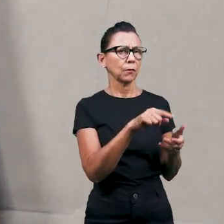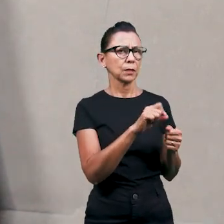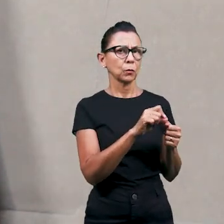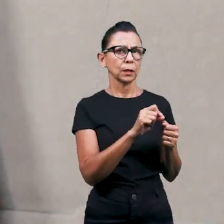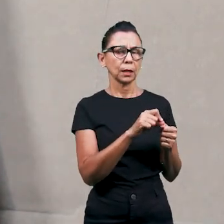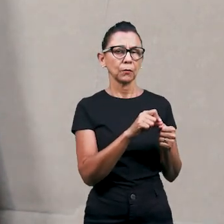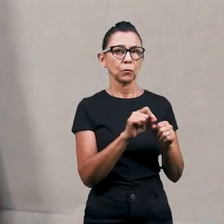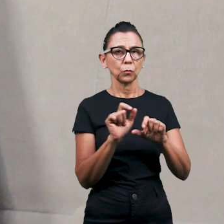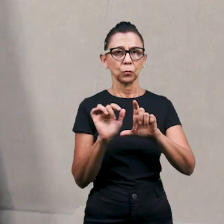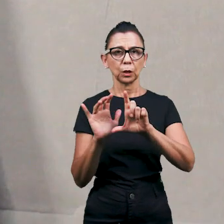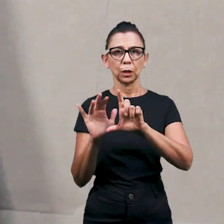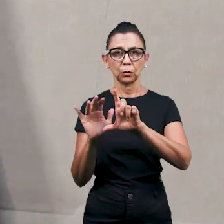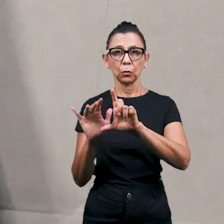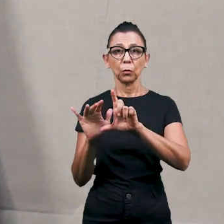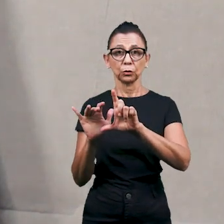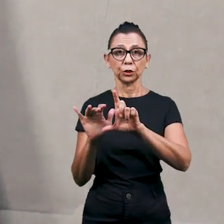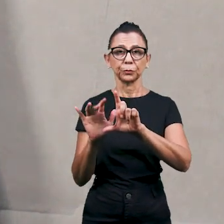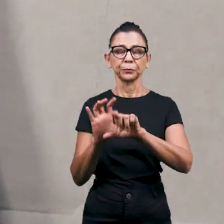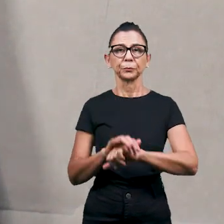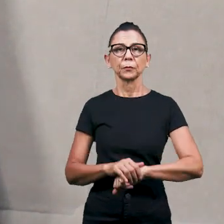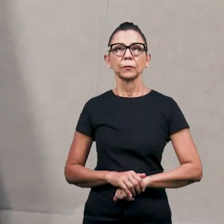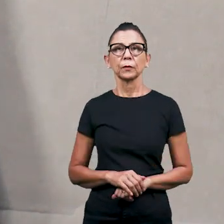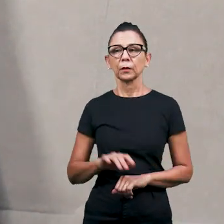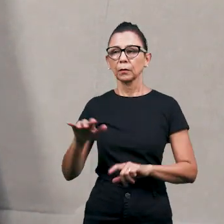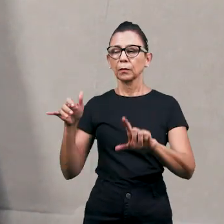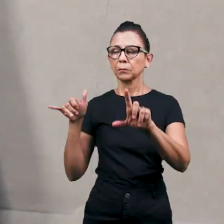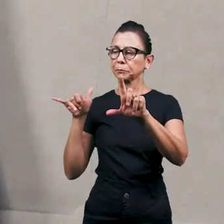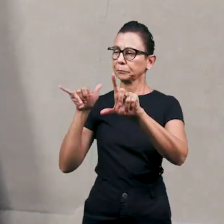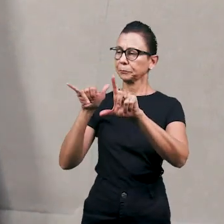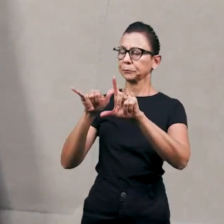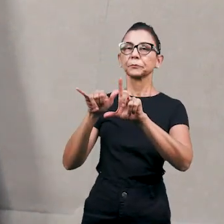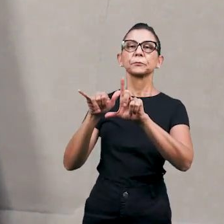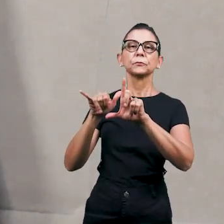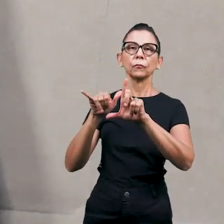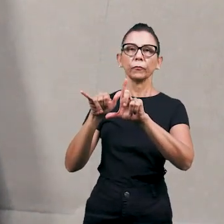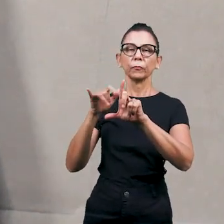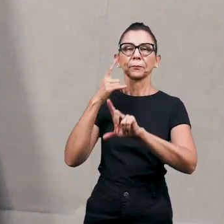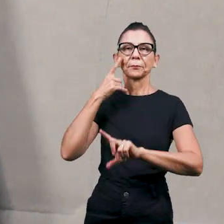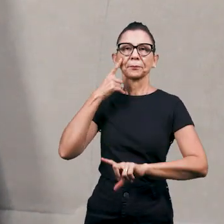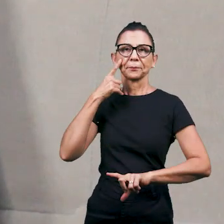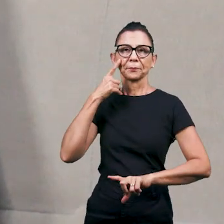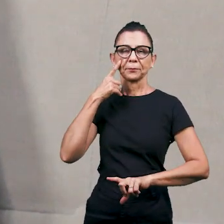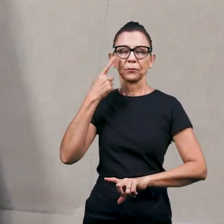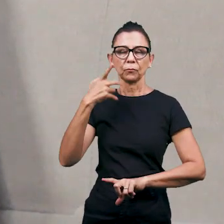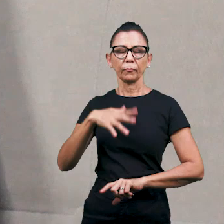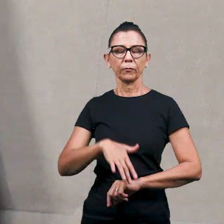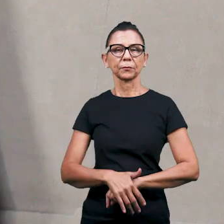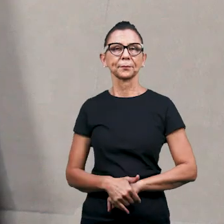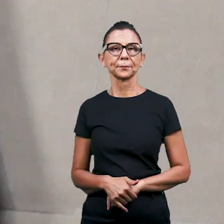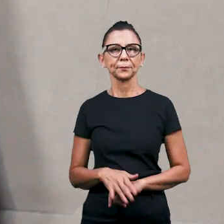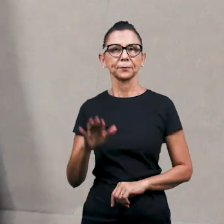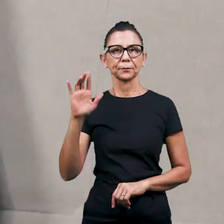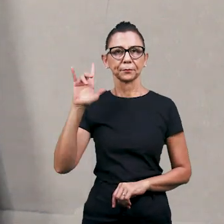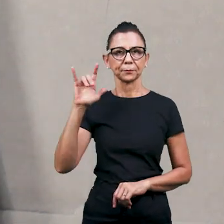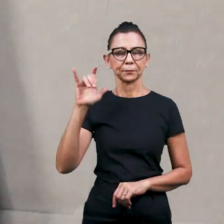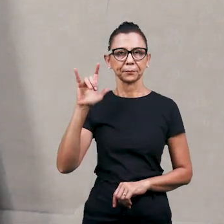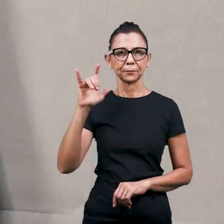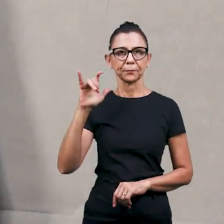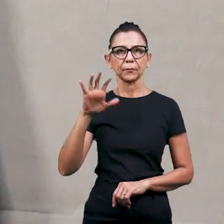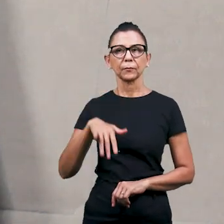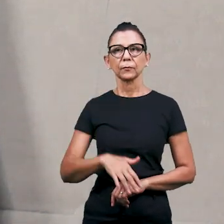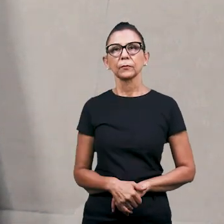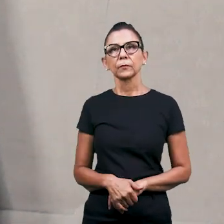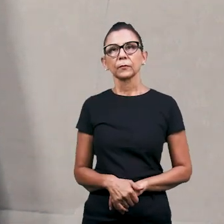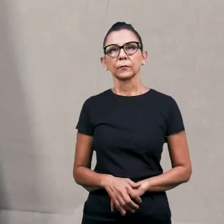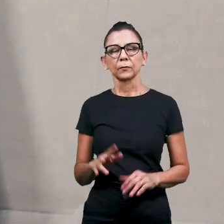a governança do presbitério, mas que vai ser postado lá o trabalho dos jovens, tudo ligado ao